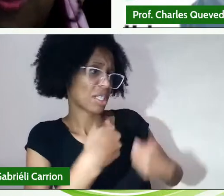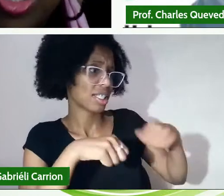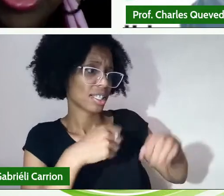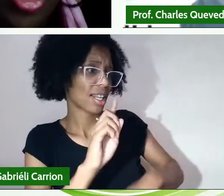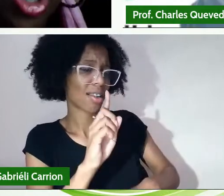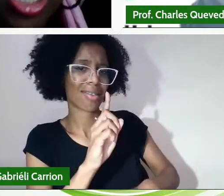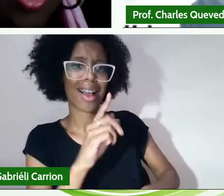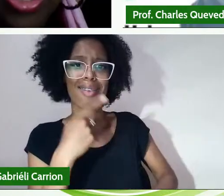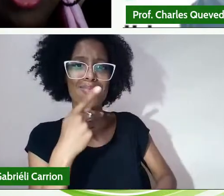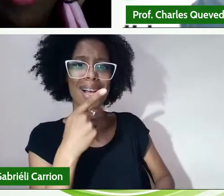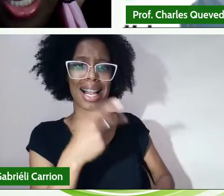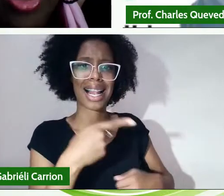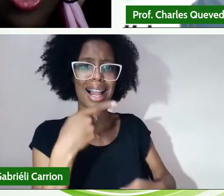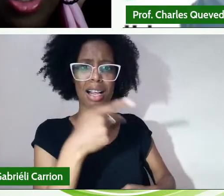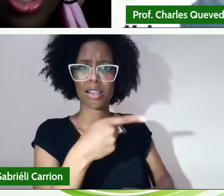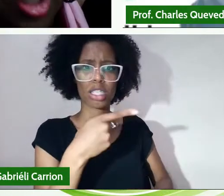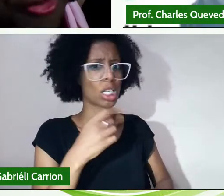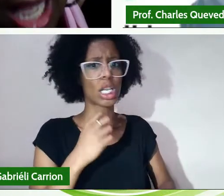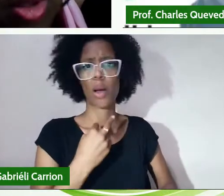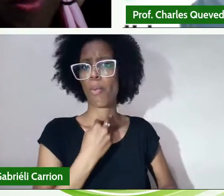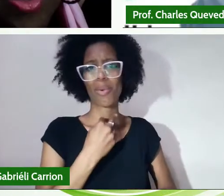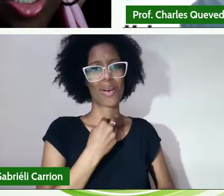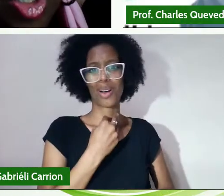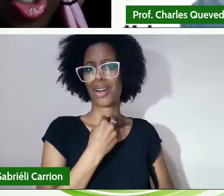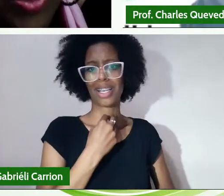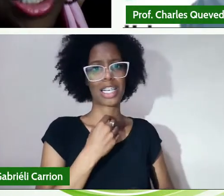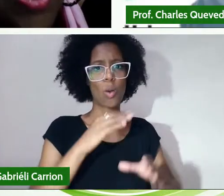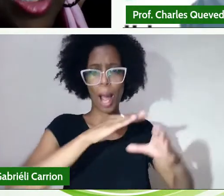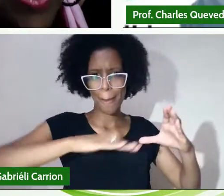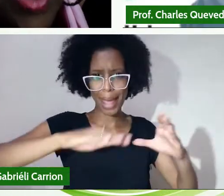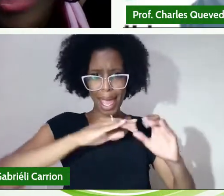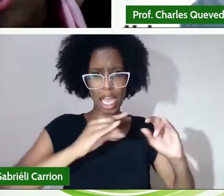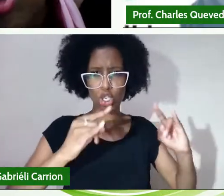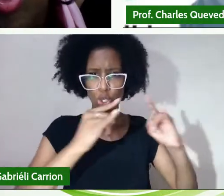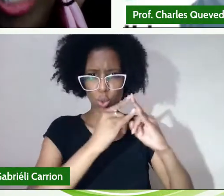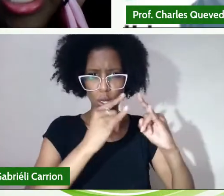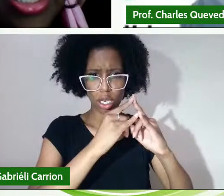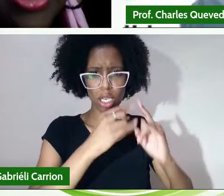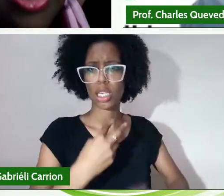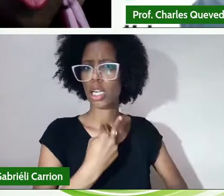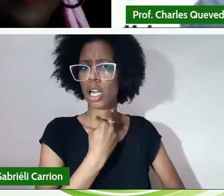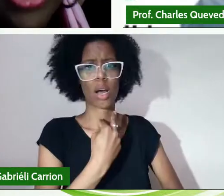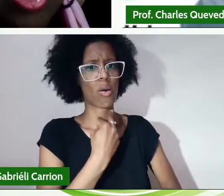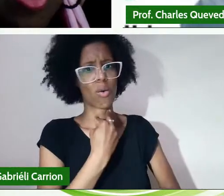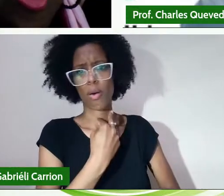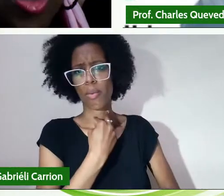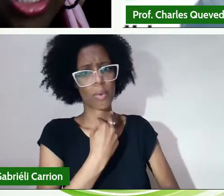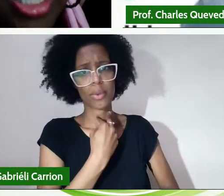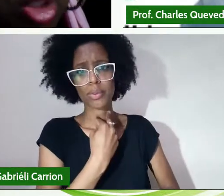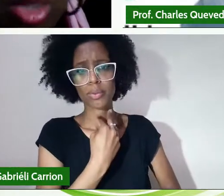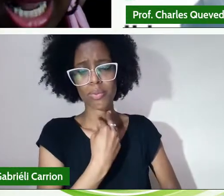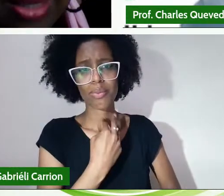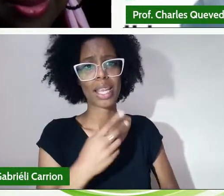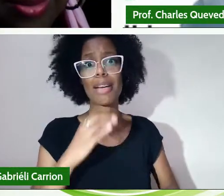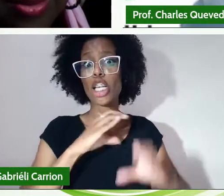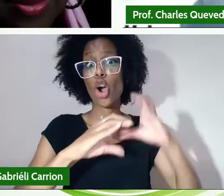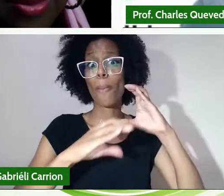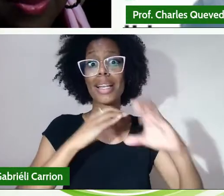ela não pode existir dentro desse ambiente. Ela, de fato, não pode existir, porque isso pressupõe aquilo que eu coloquei lá na comunicação não violenta, que é